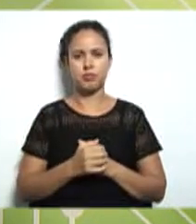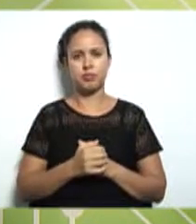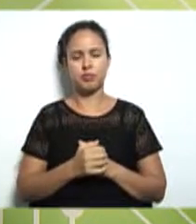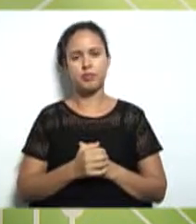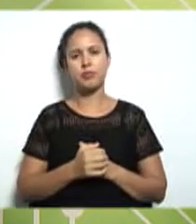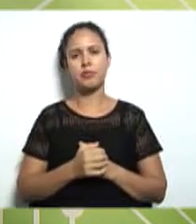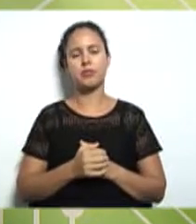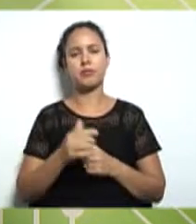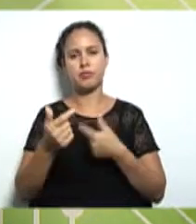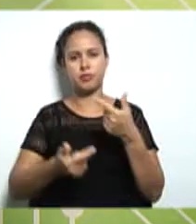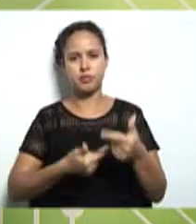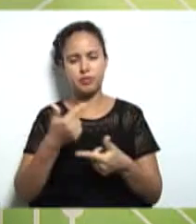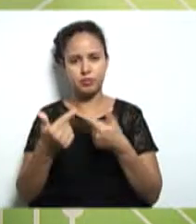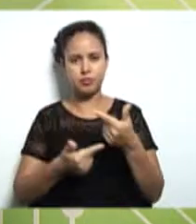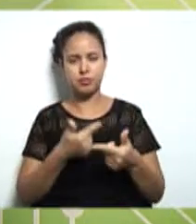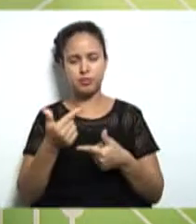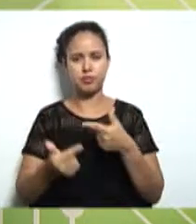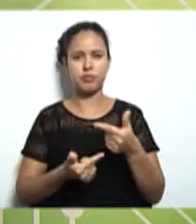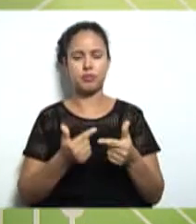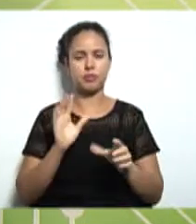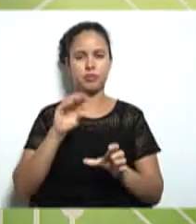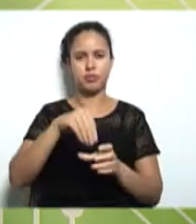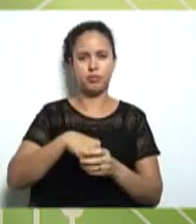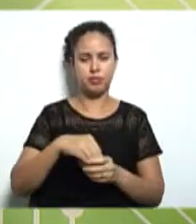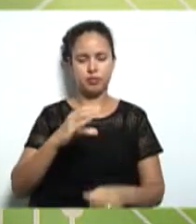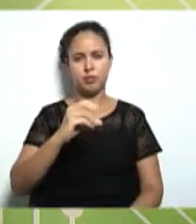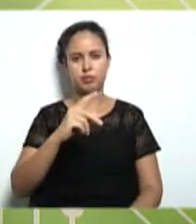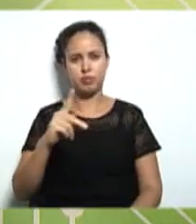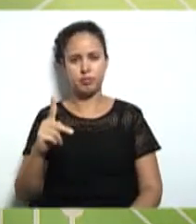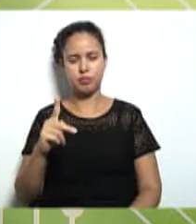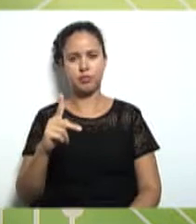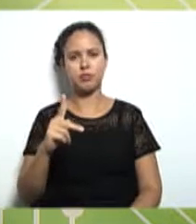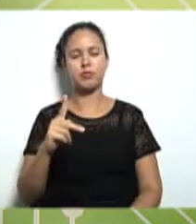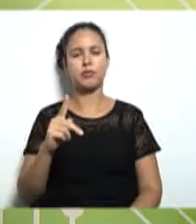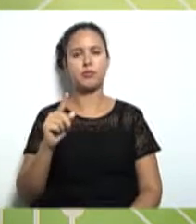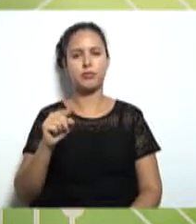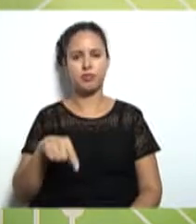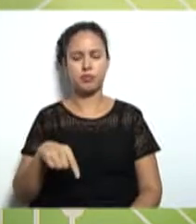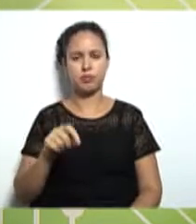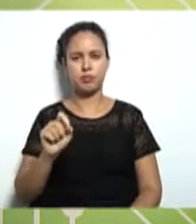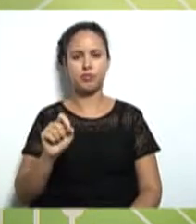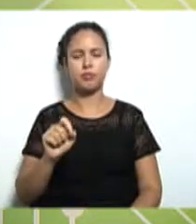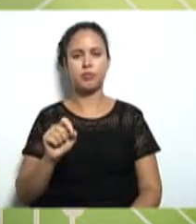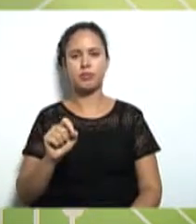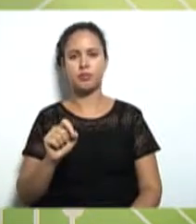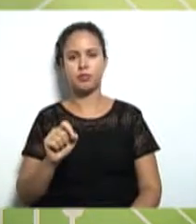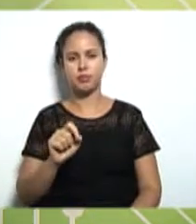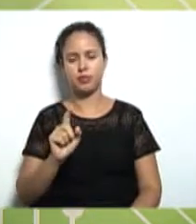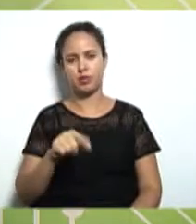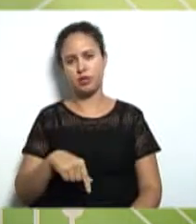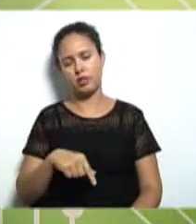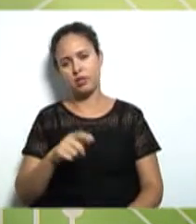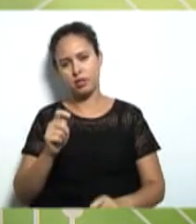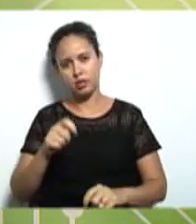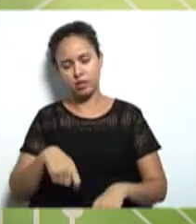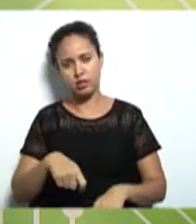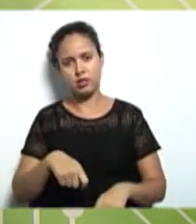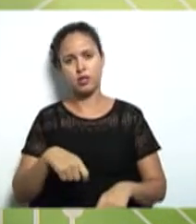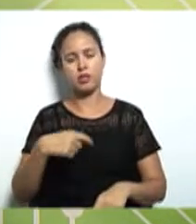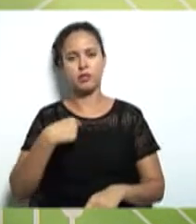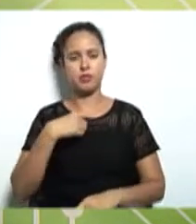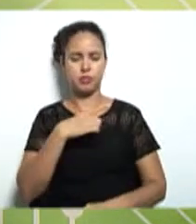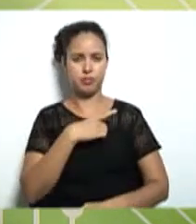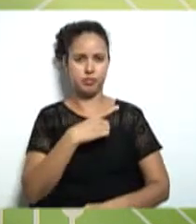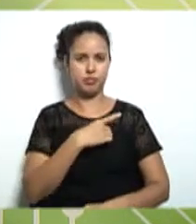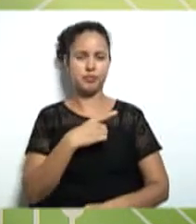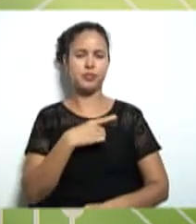produzidos, trabalhados dentro de uma cooperativa. Esse daí é uma possibilidade que eu